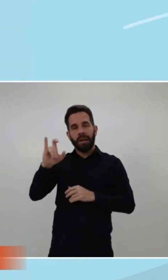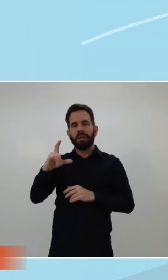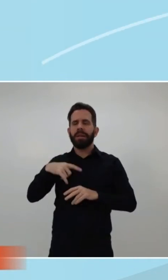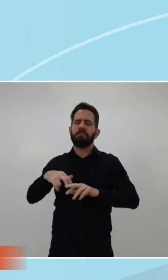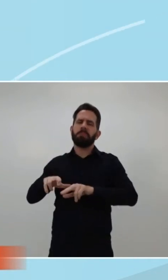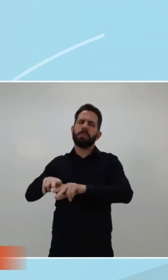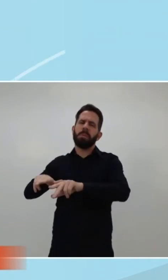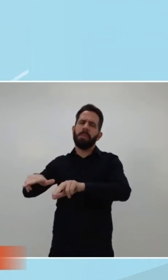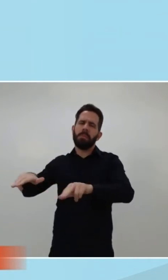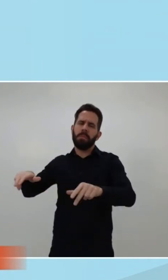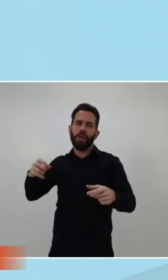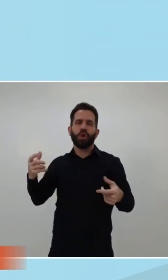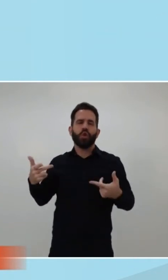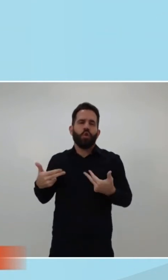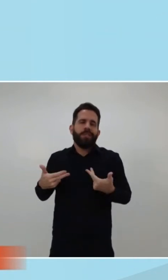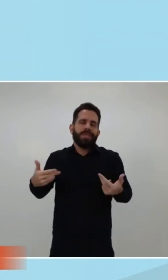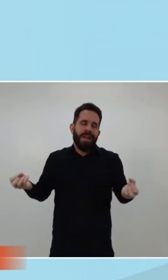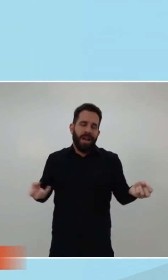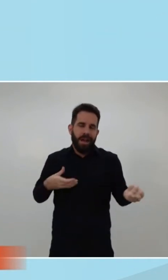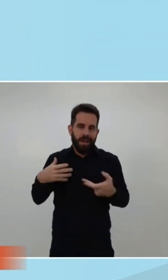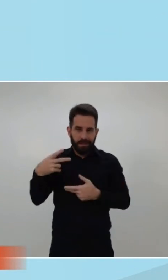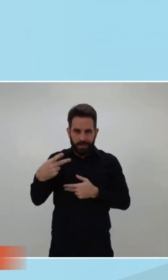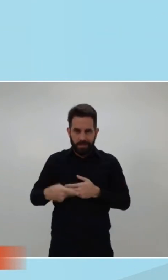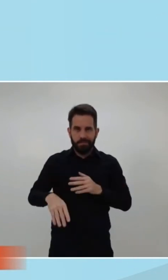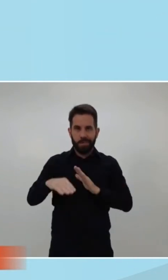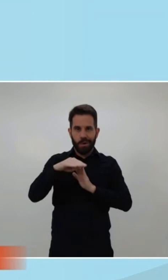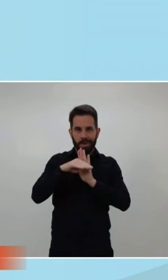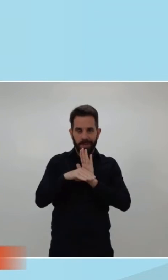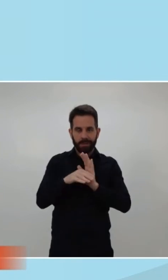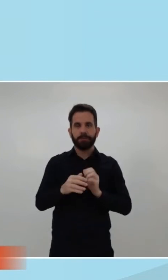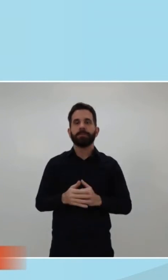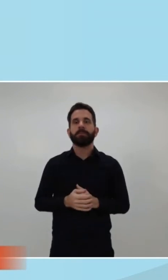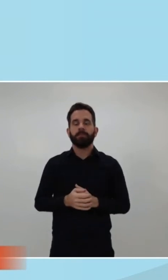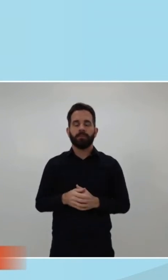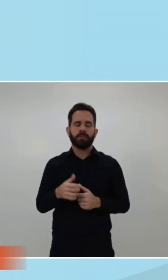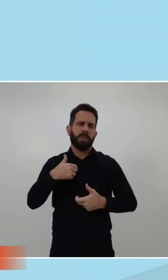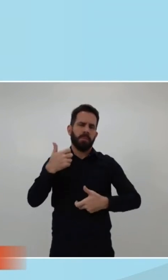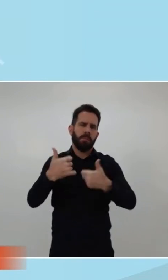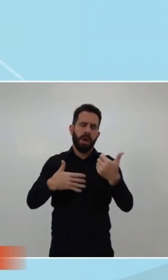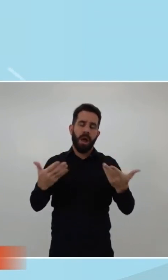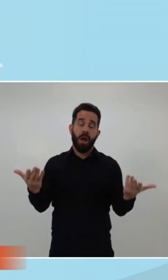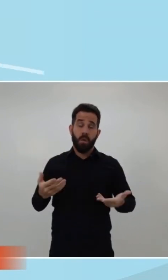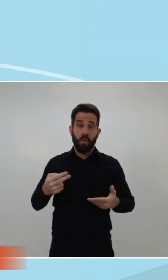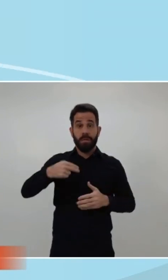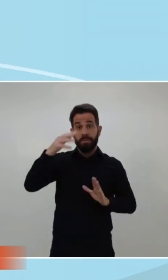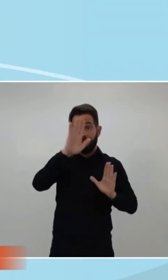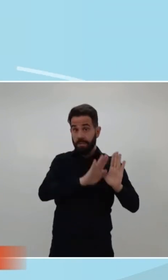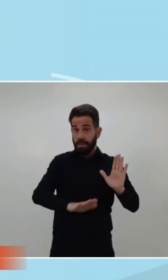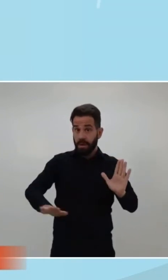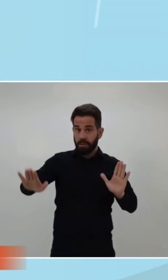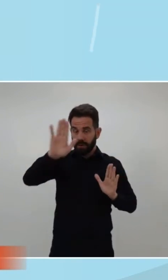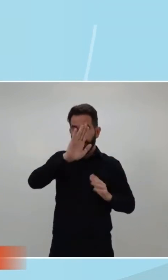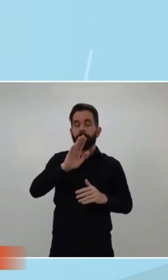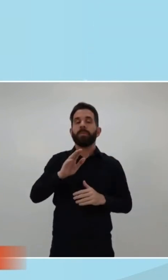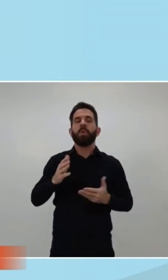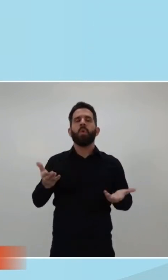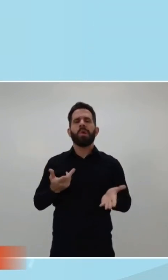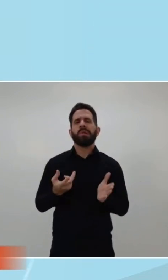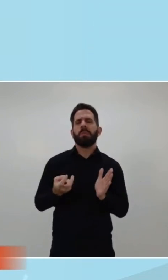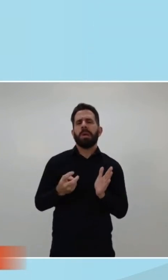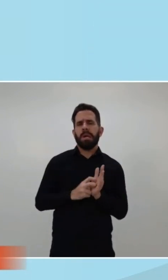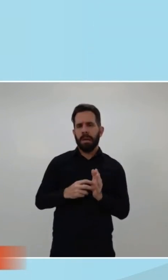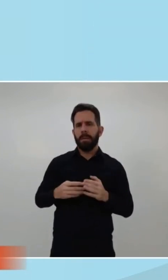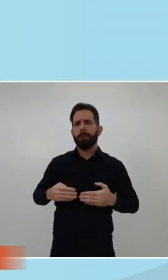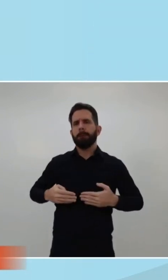programação. Bom, e agora eu falo um pouco sobre o cenário nacional. Na manhã de hoje, o ex-ministro da Educação, Milton Ribeiro, foi